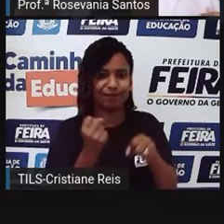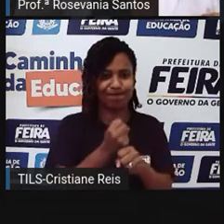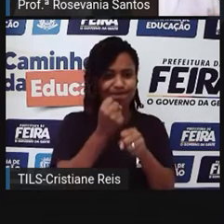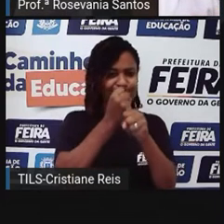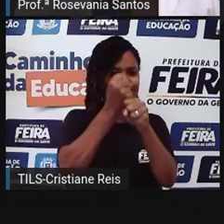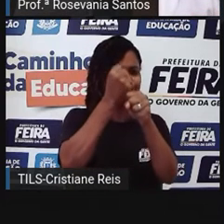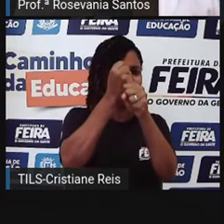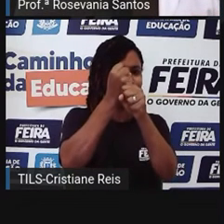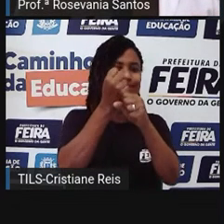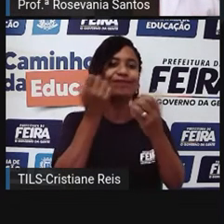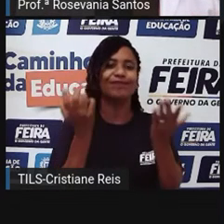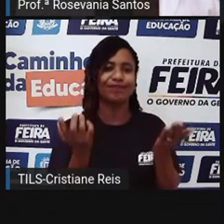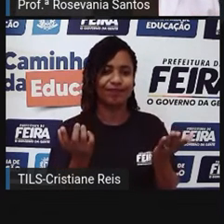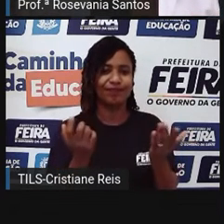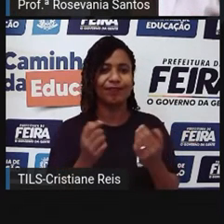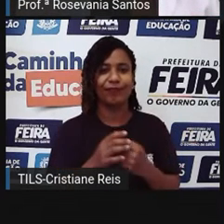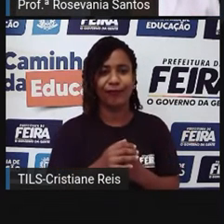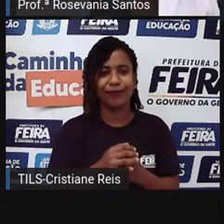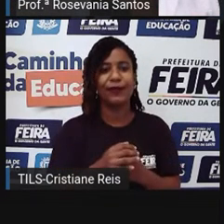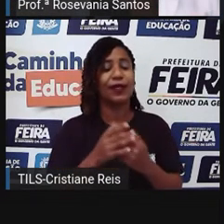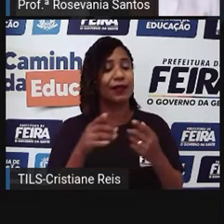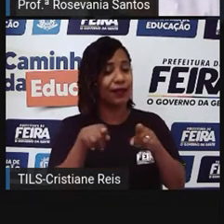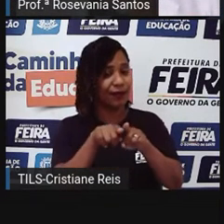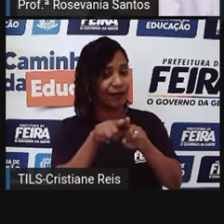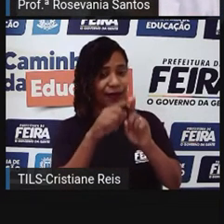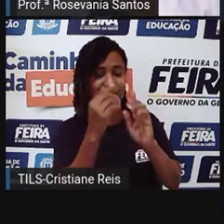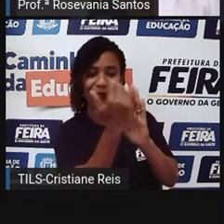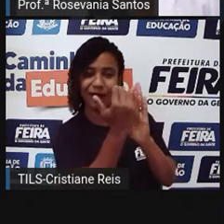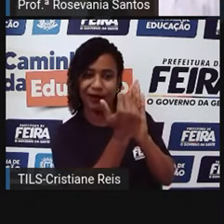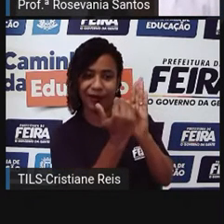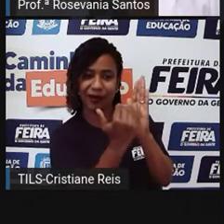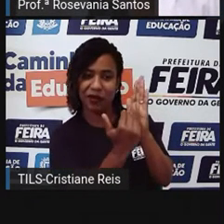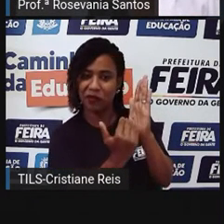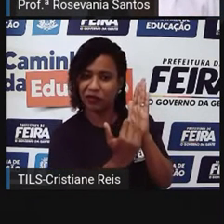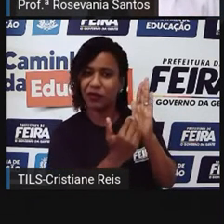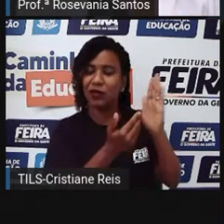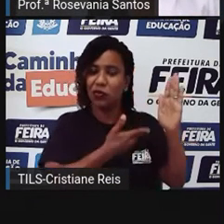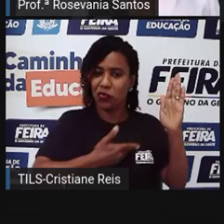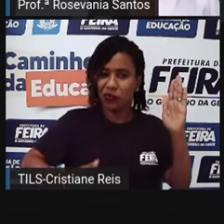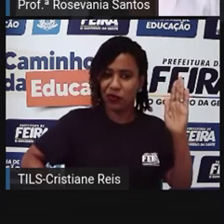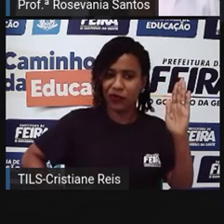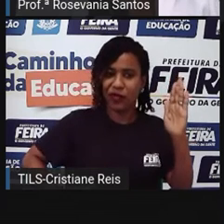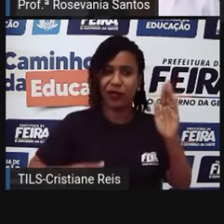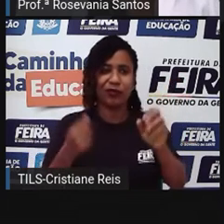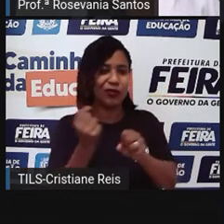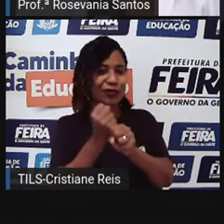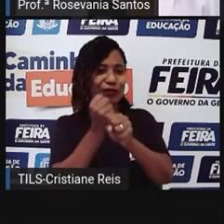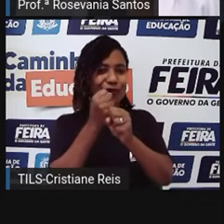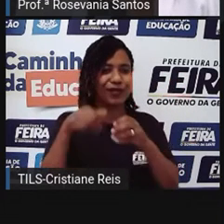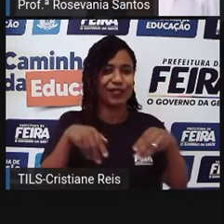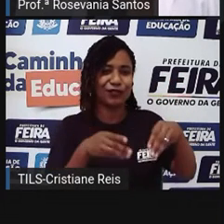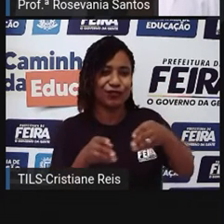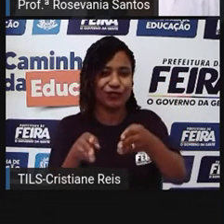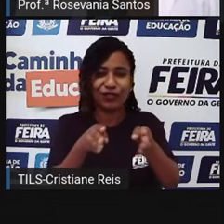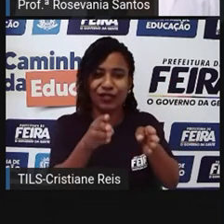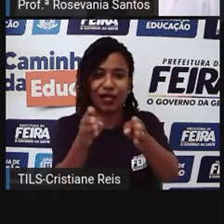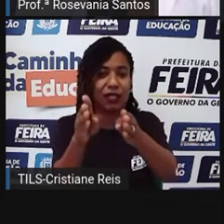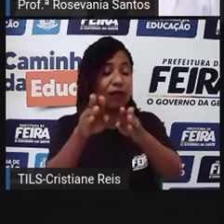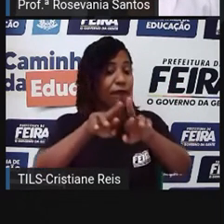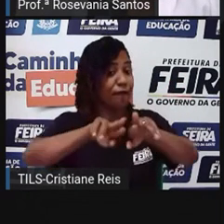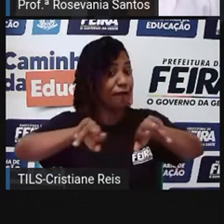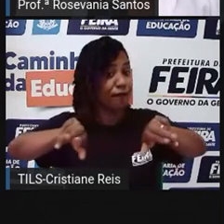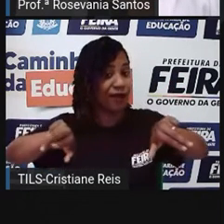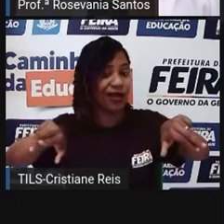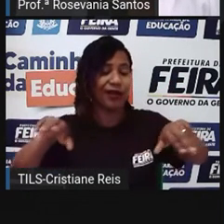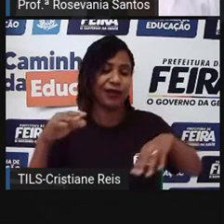né, no próprio programa do governo aí qualquer, né, de construção de estradas, de do que for, os